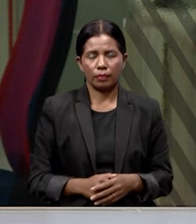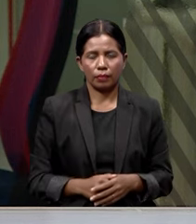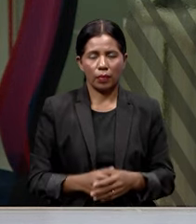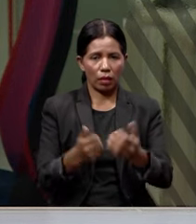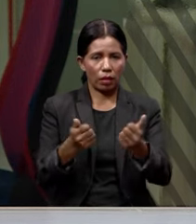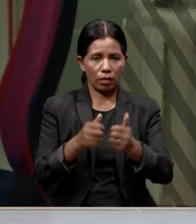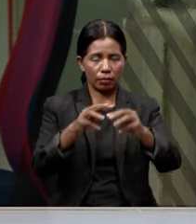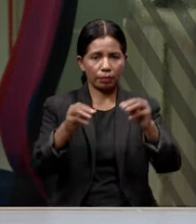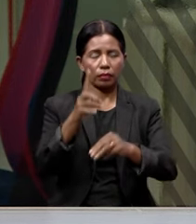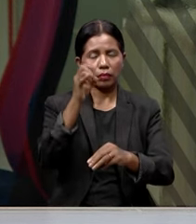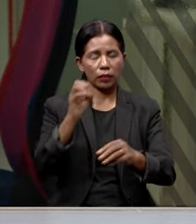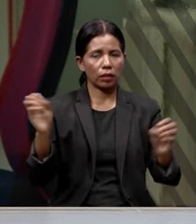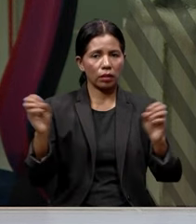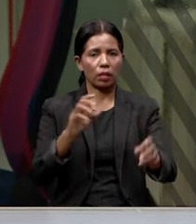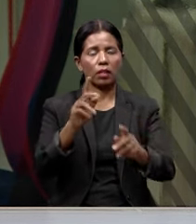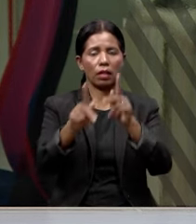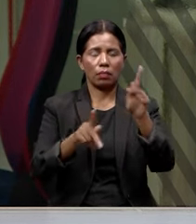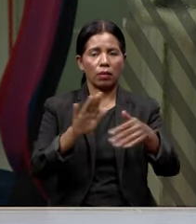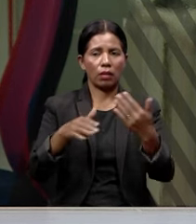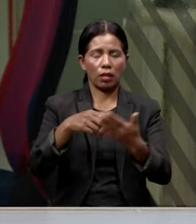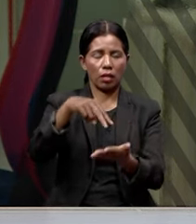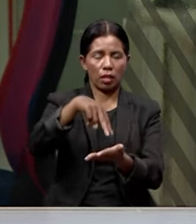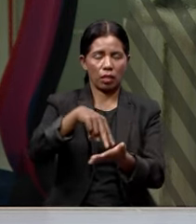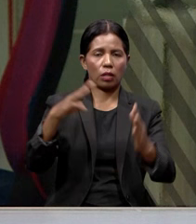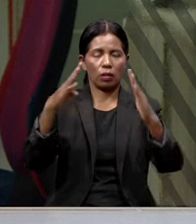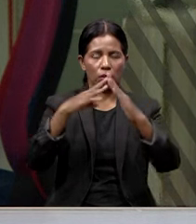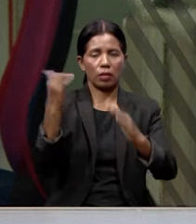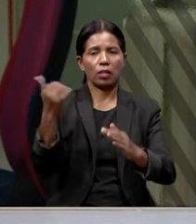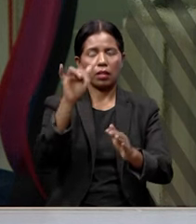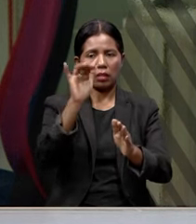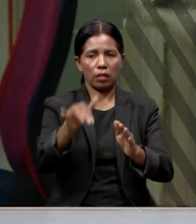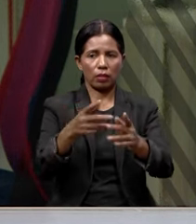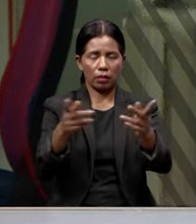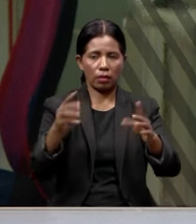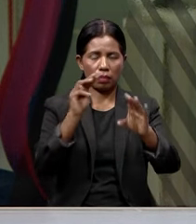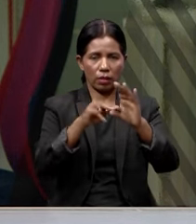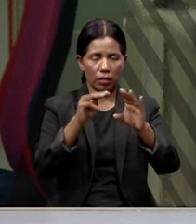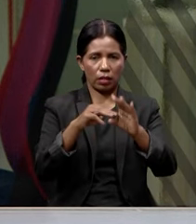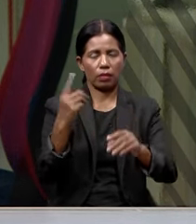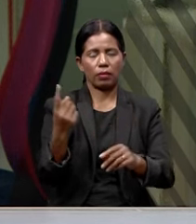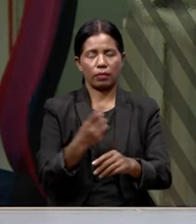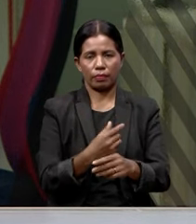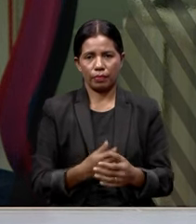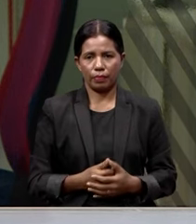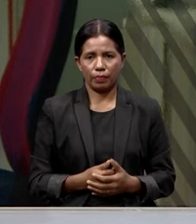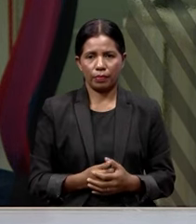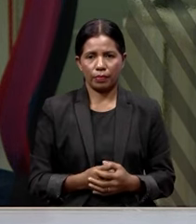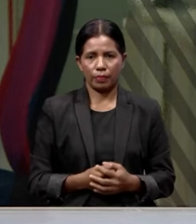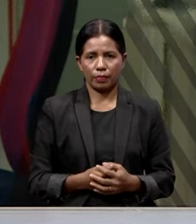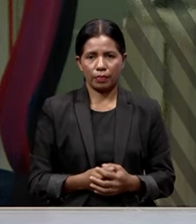Autoridade do município de Ilha autoriza a comunidade de área uma rodihela permanente e a mercado lar.